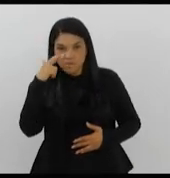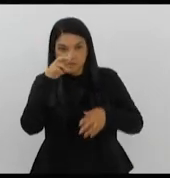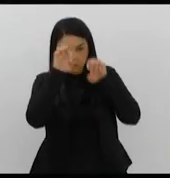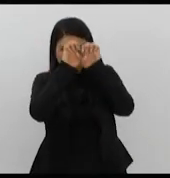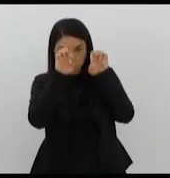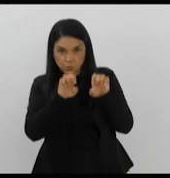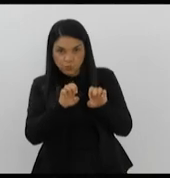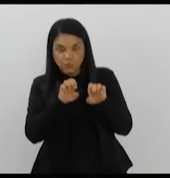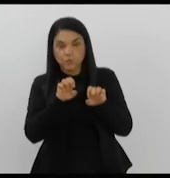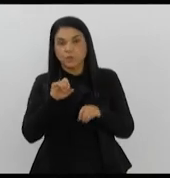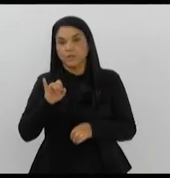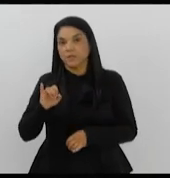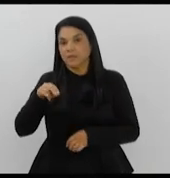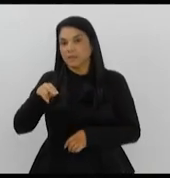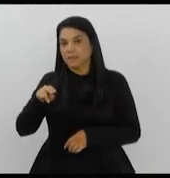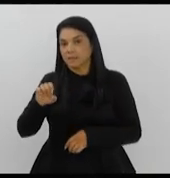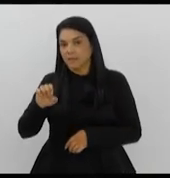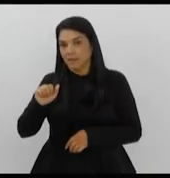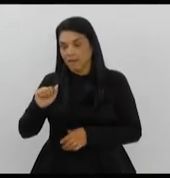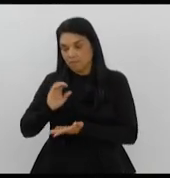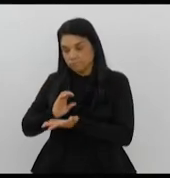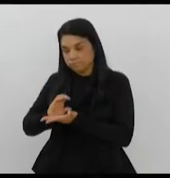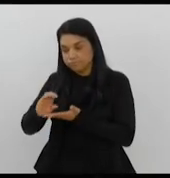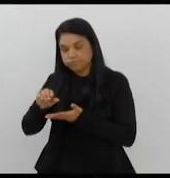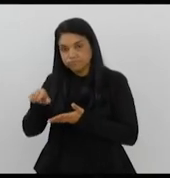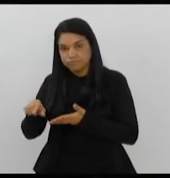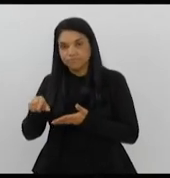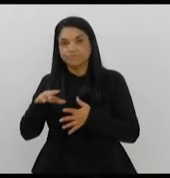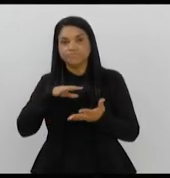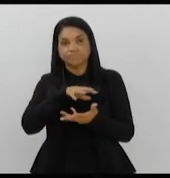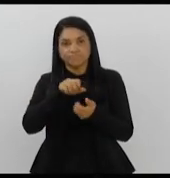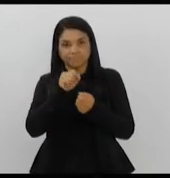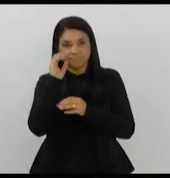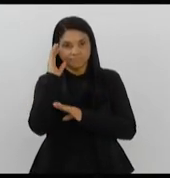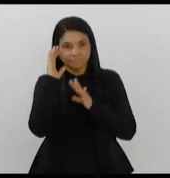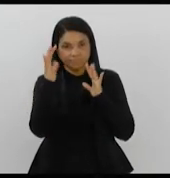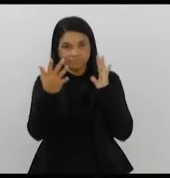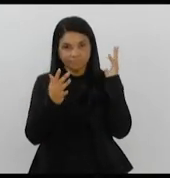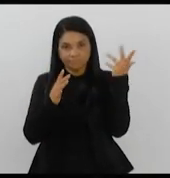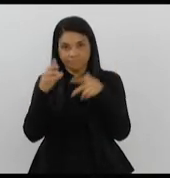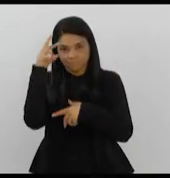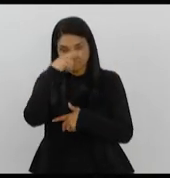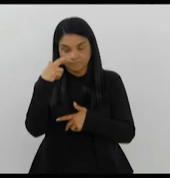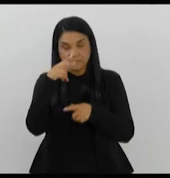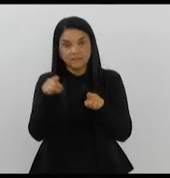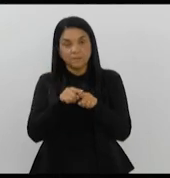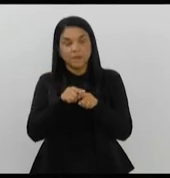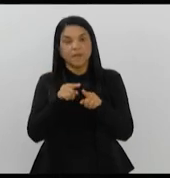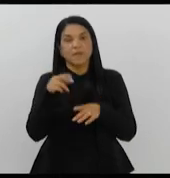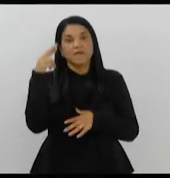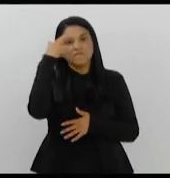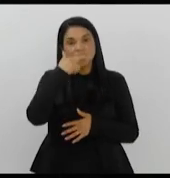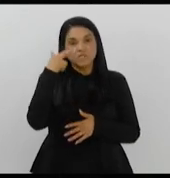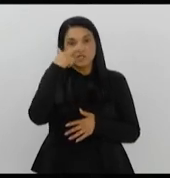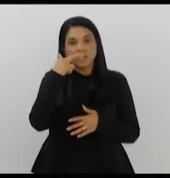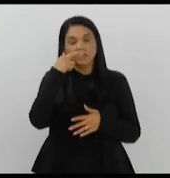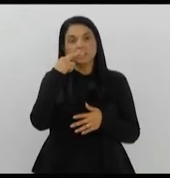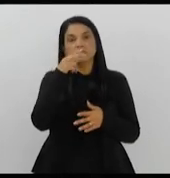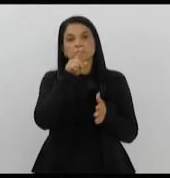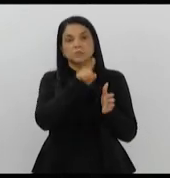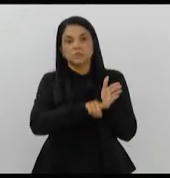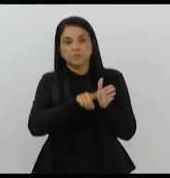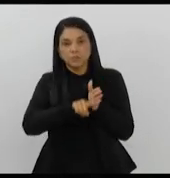no INEA, fiscalização ambiental, e a fiscalização tributária e de royalty